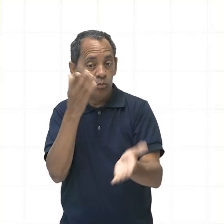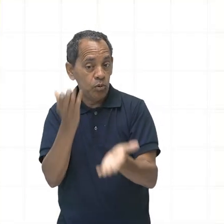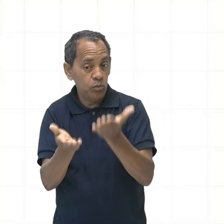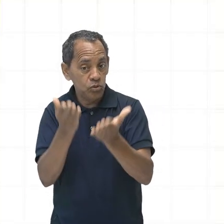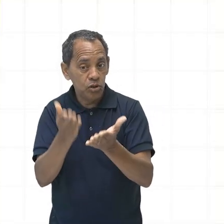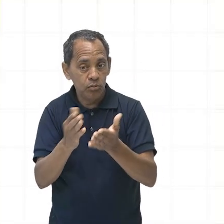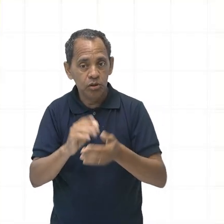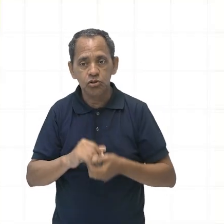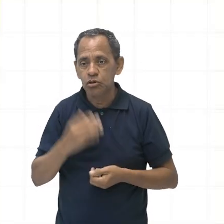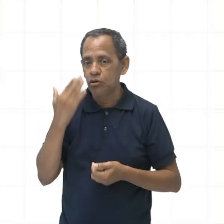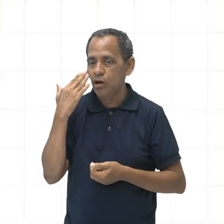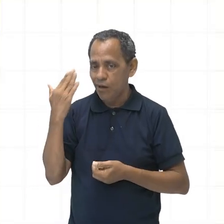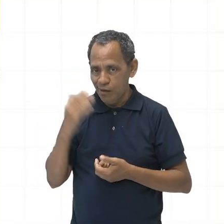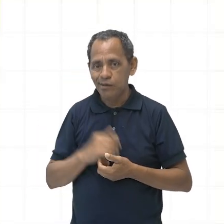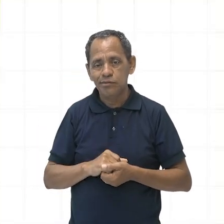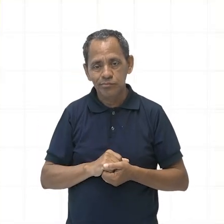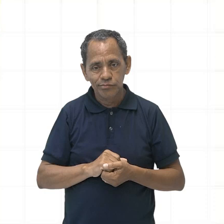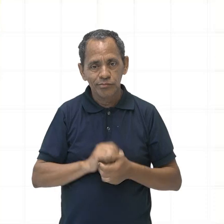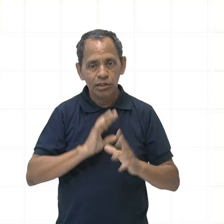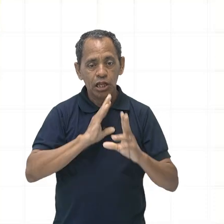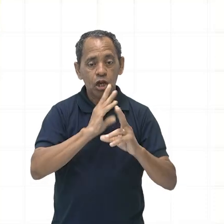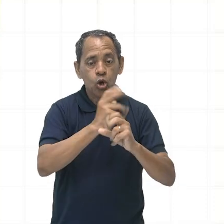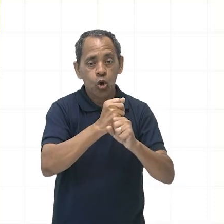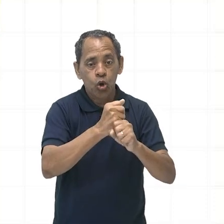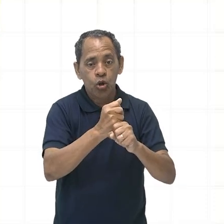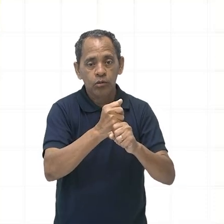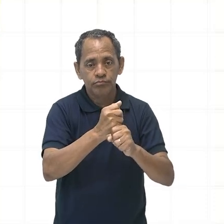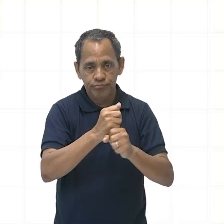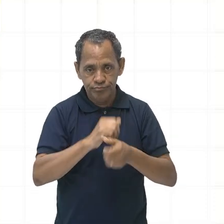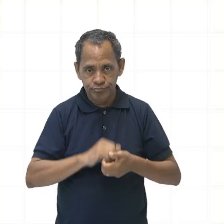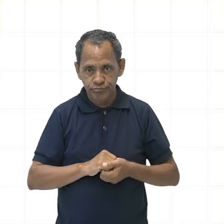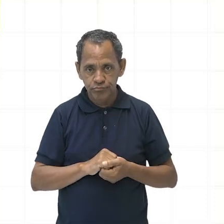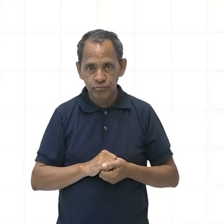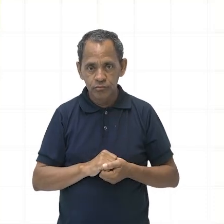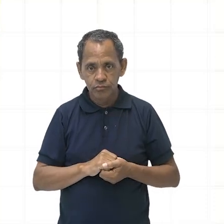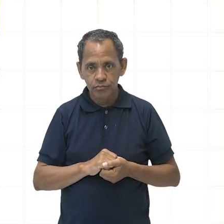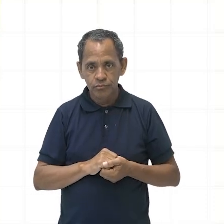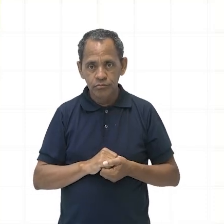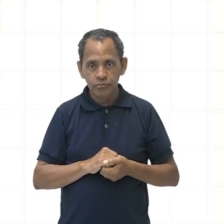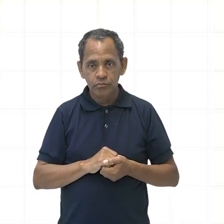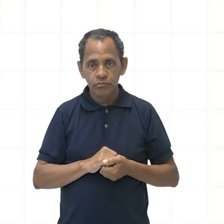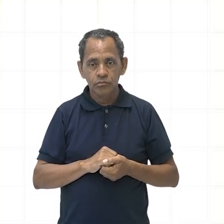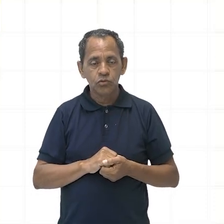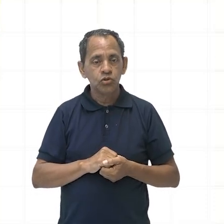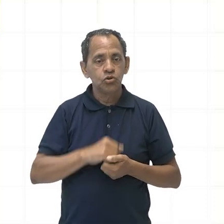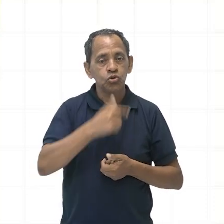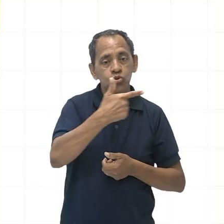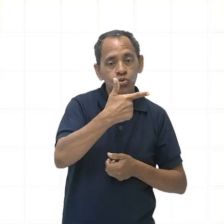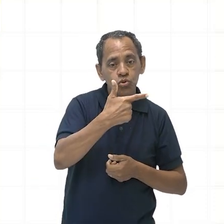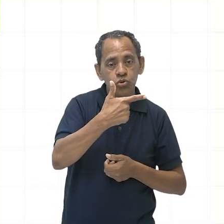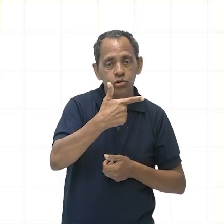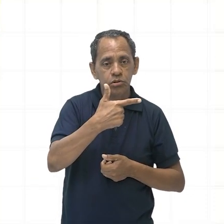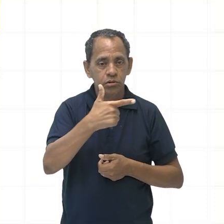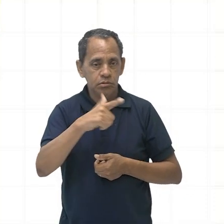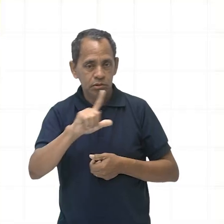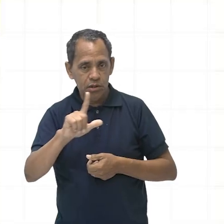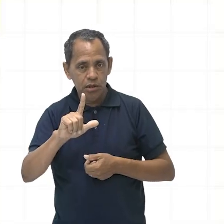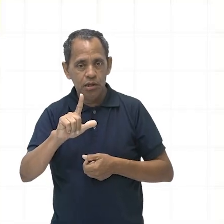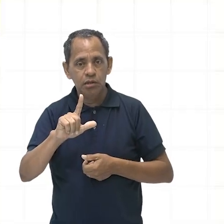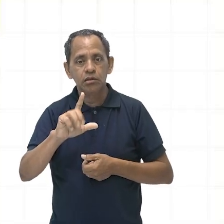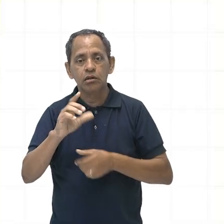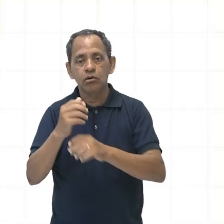Eu cancelei o zero com esse zero. E aí agora a gente faz essa conta aqui. 2L é igual a 7 vezes